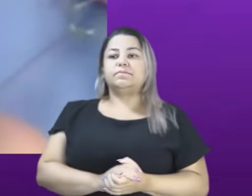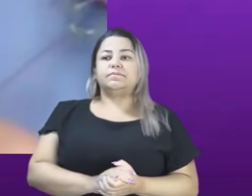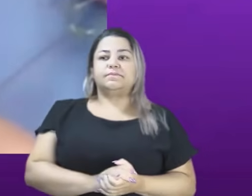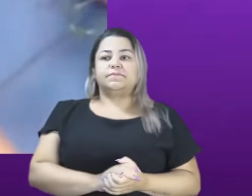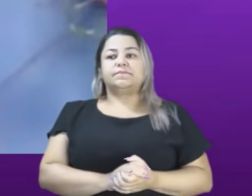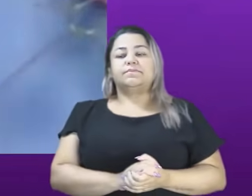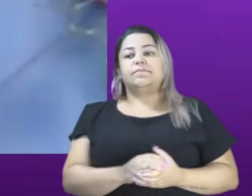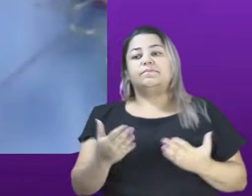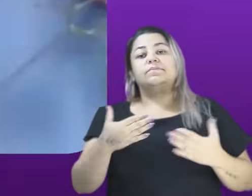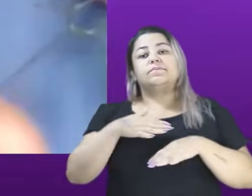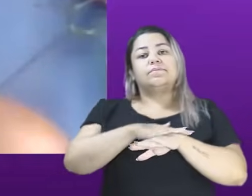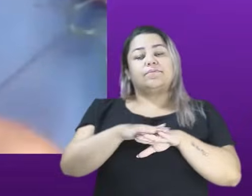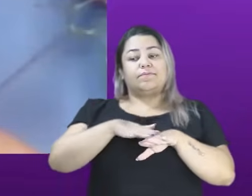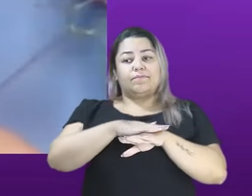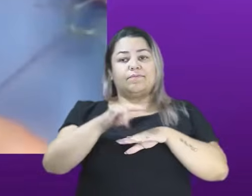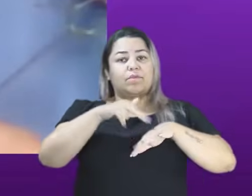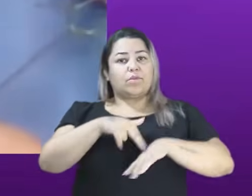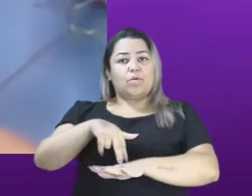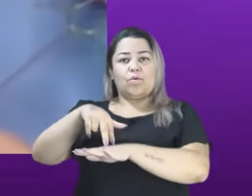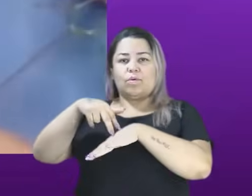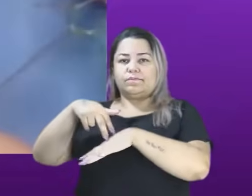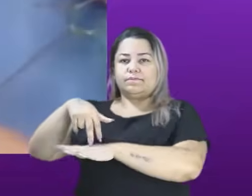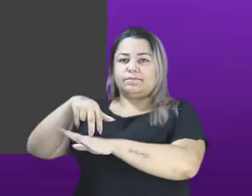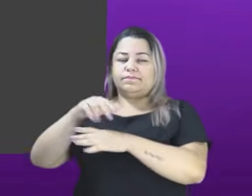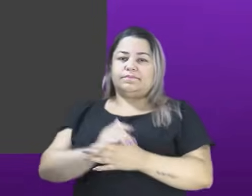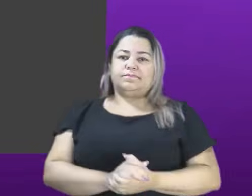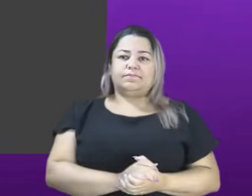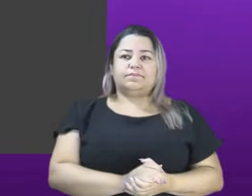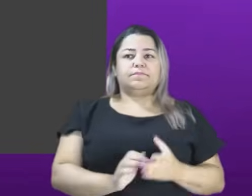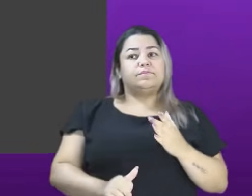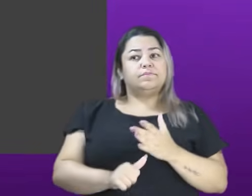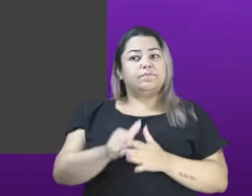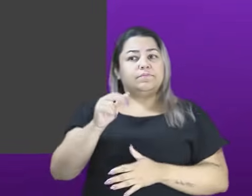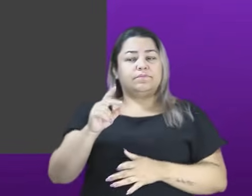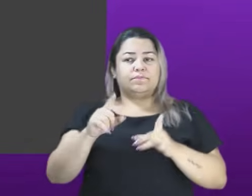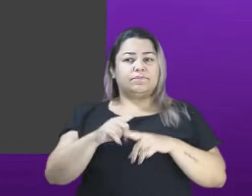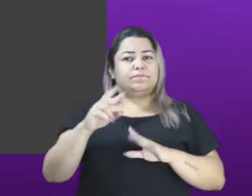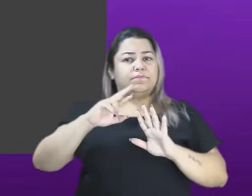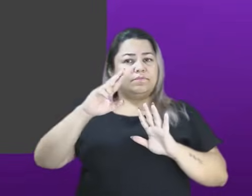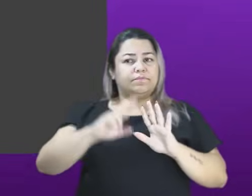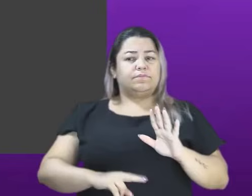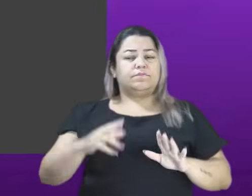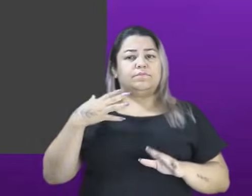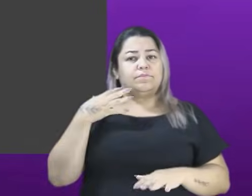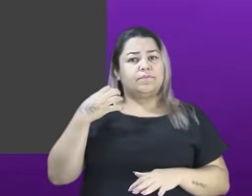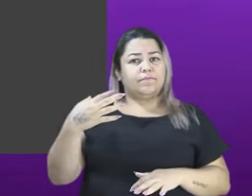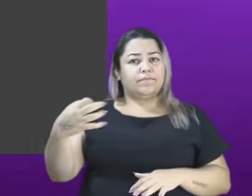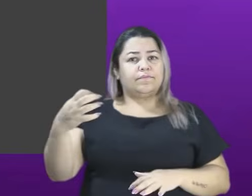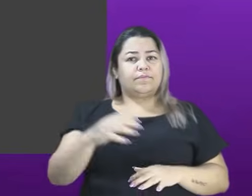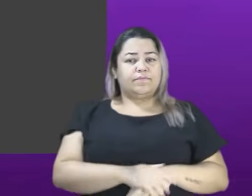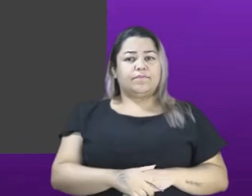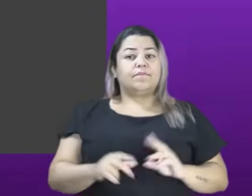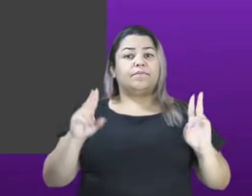nossa conversa aqui, né, do surf. E aí, os primeiros relatos de viajantes sobre